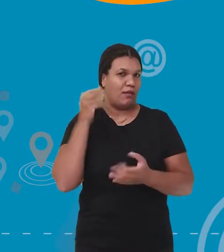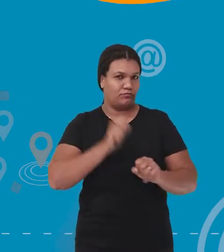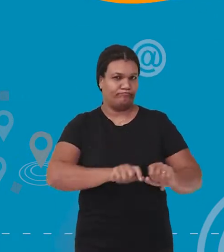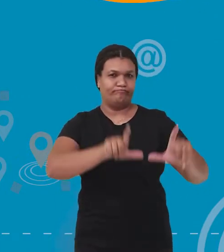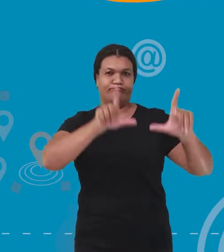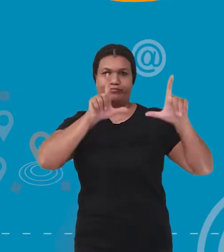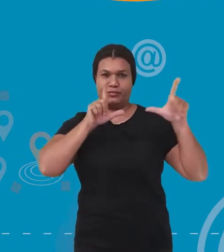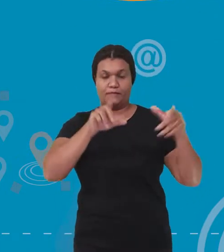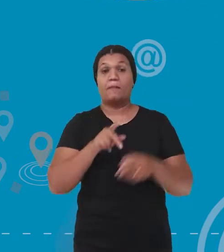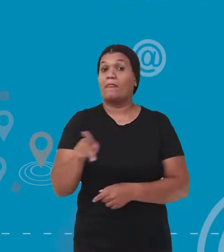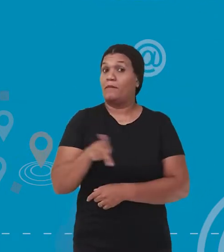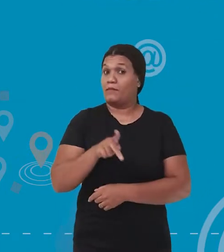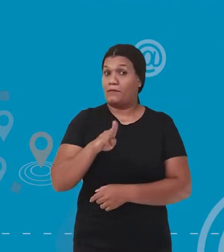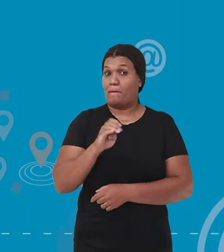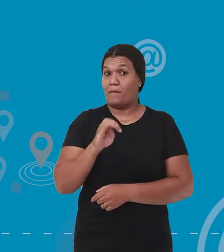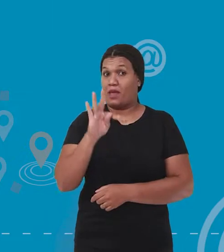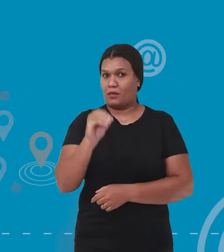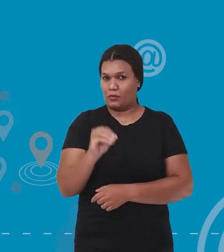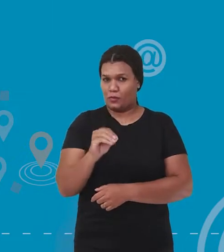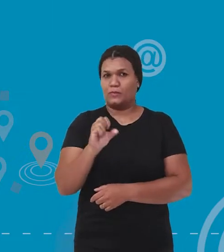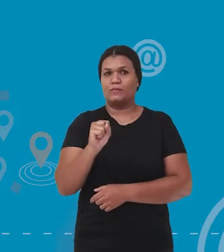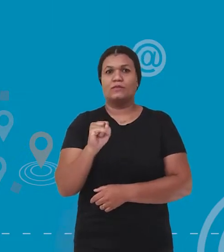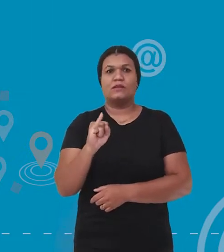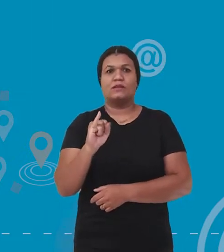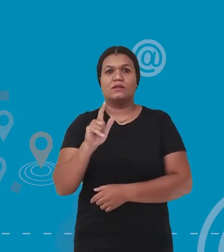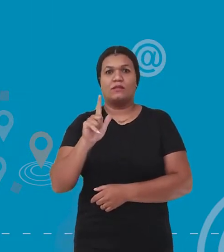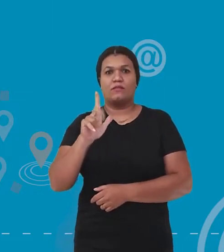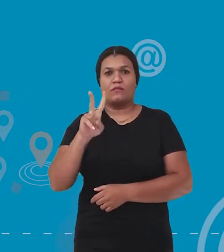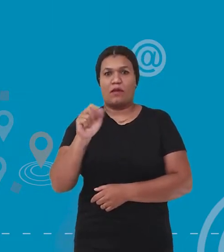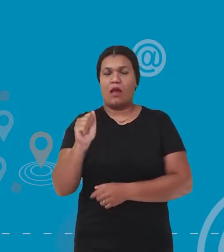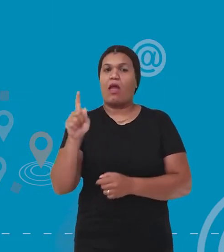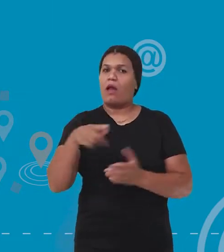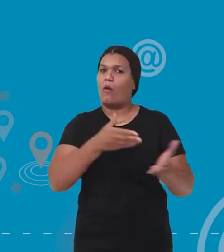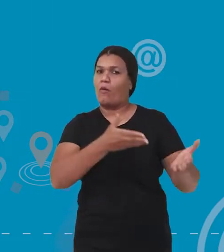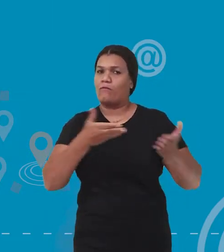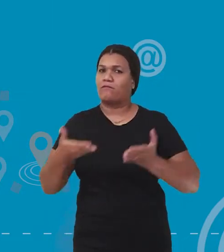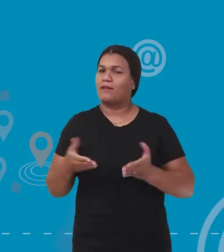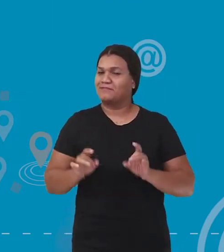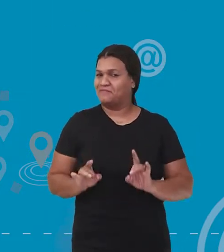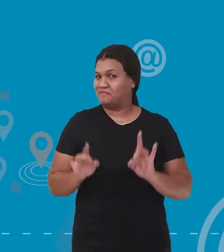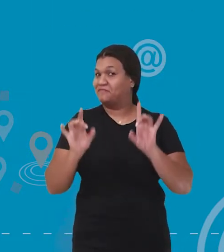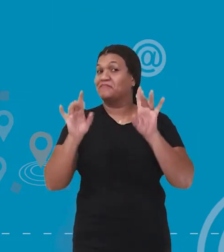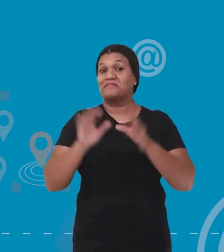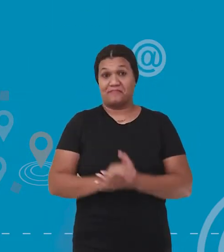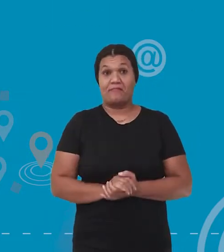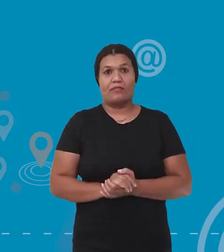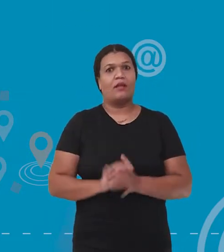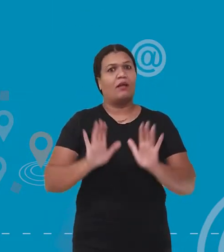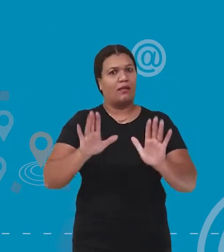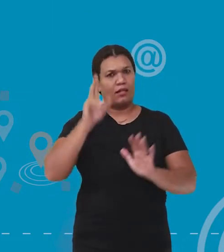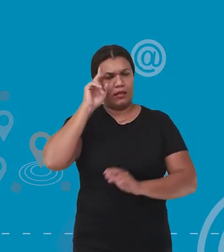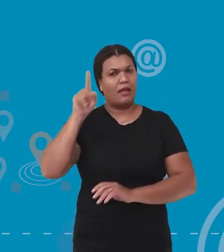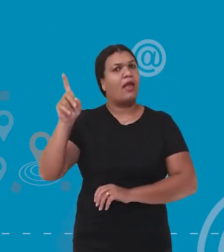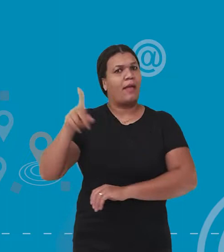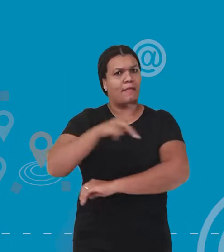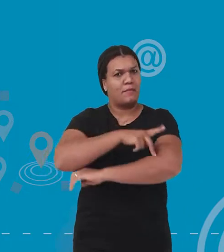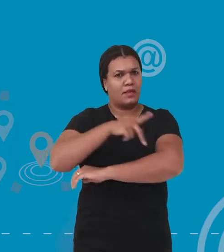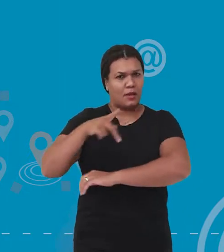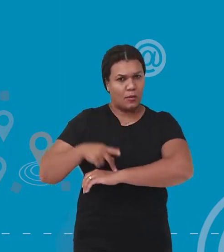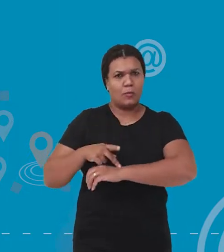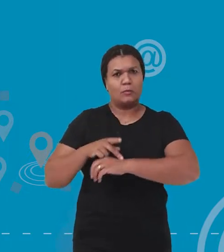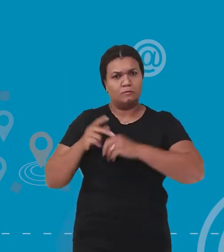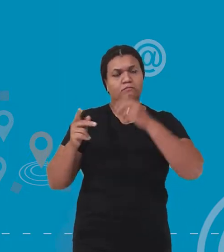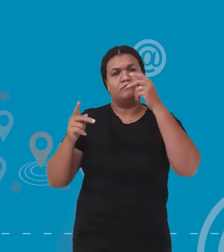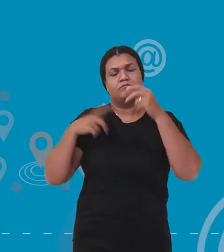anterior. O professor Beto Silva é o nosso convidado especial. Lembrando que ele é